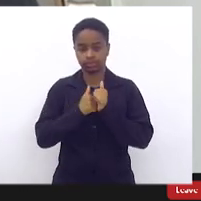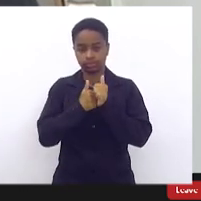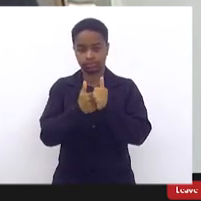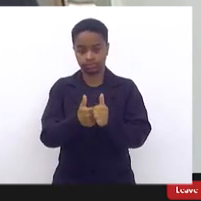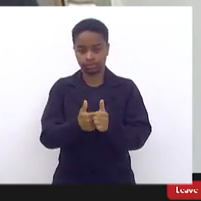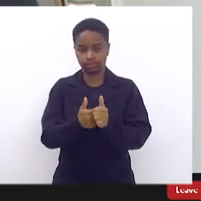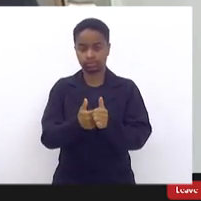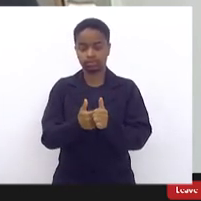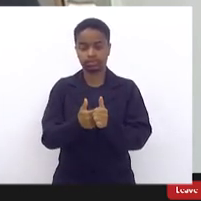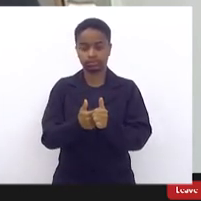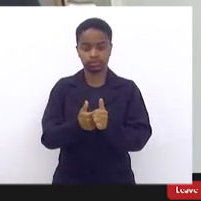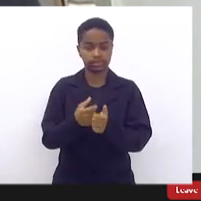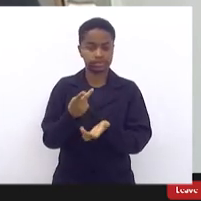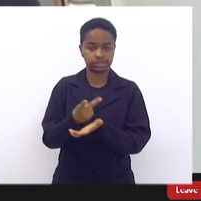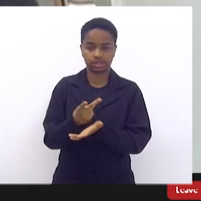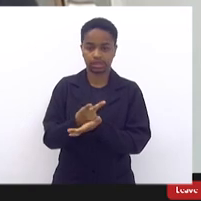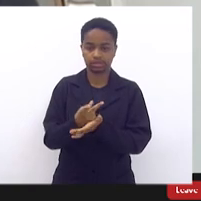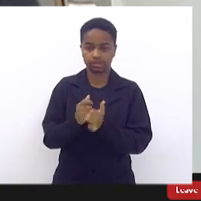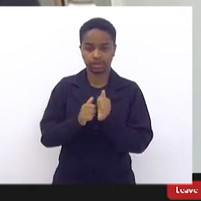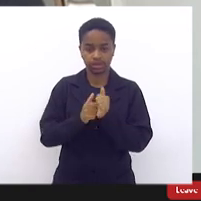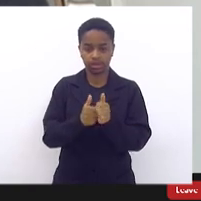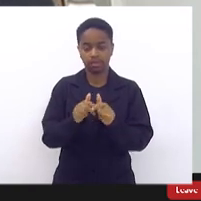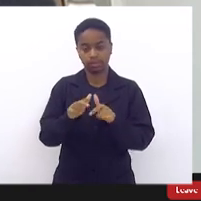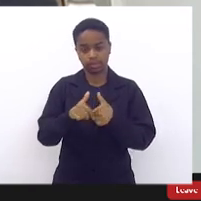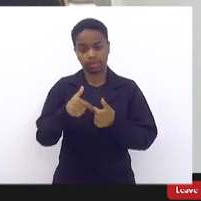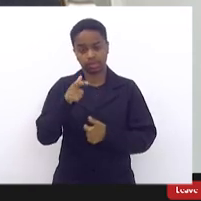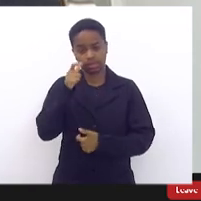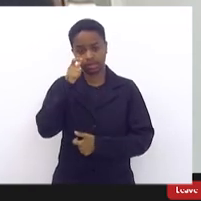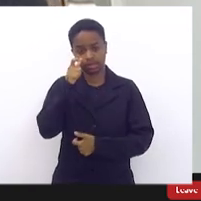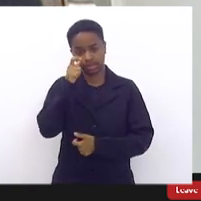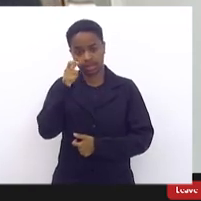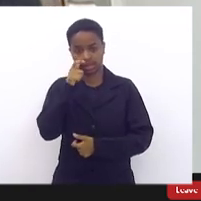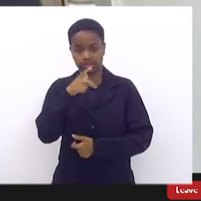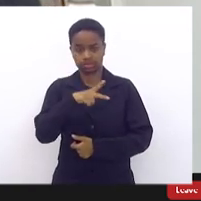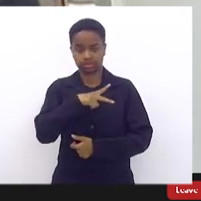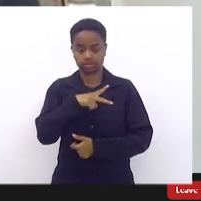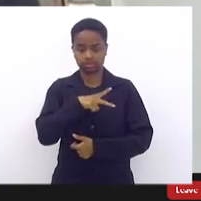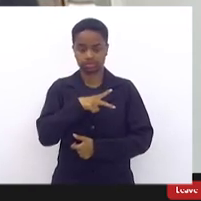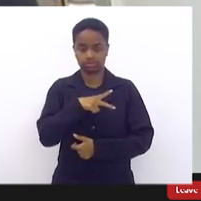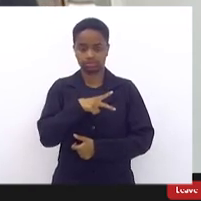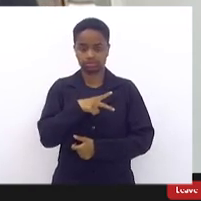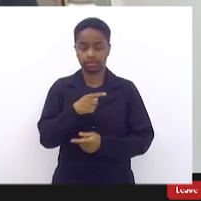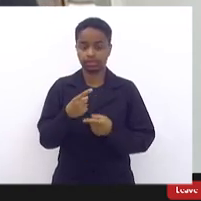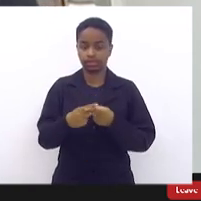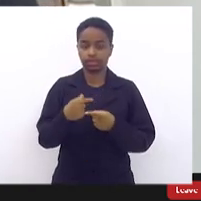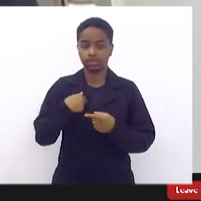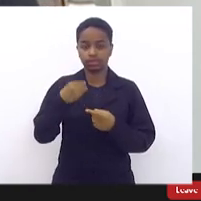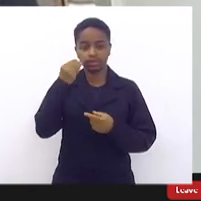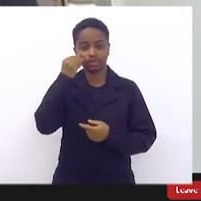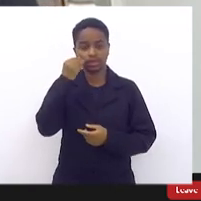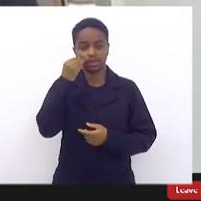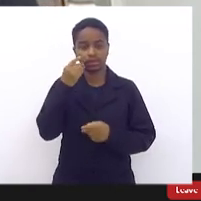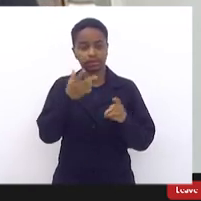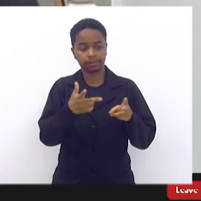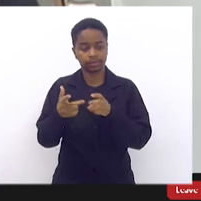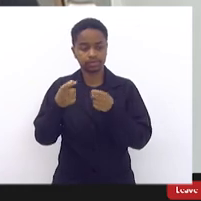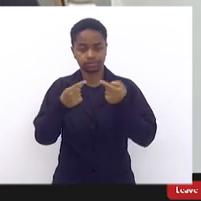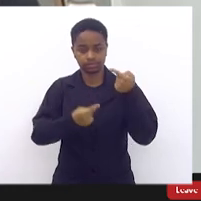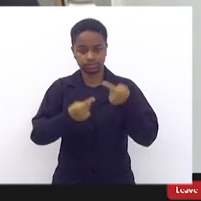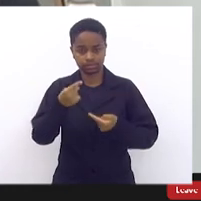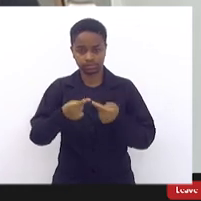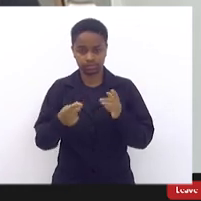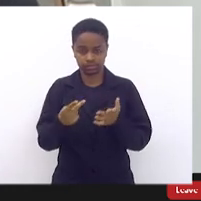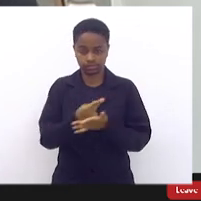com afinco, por interesse mesmo, né, em ver essa questão sendo discutida, e aí